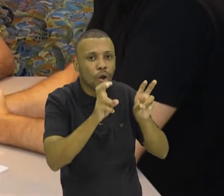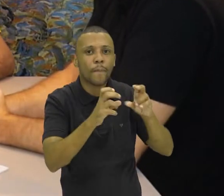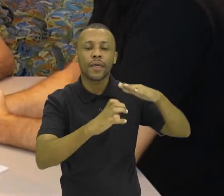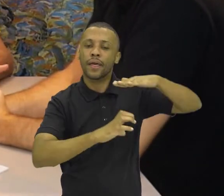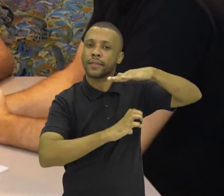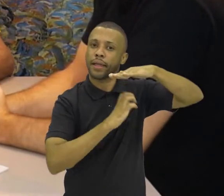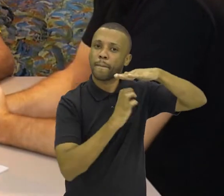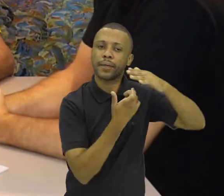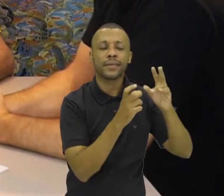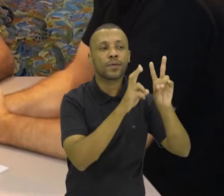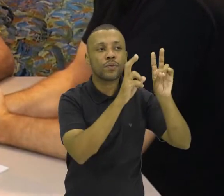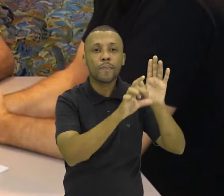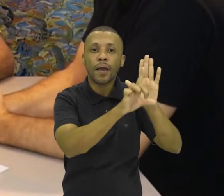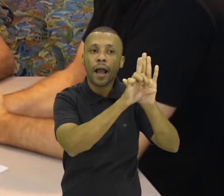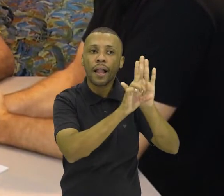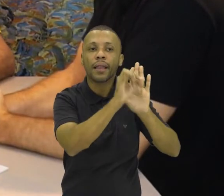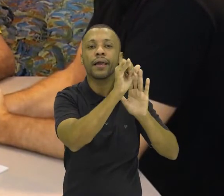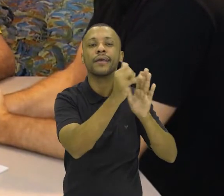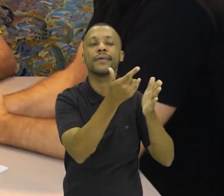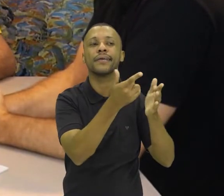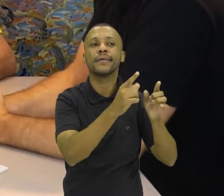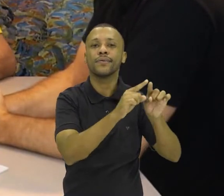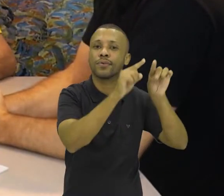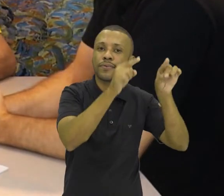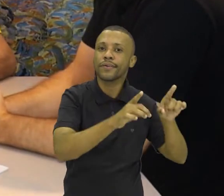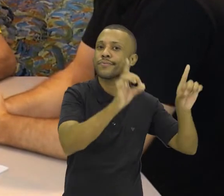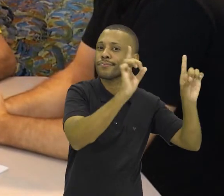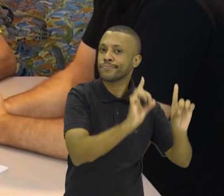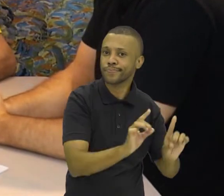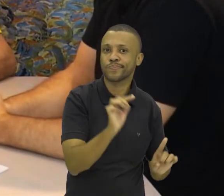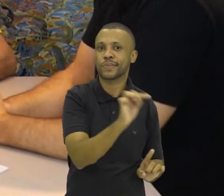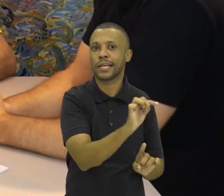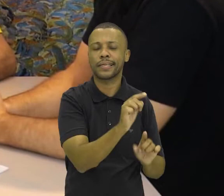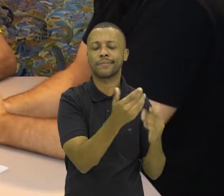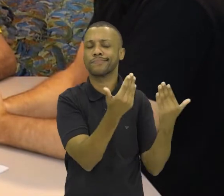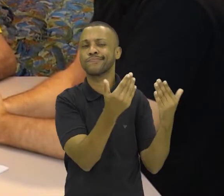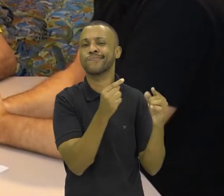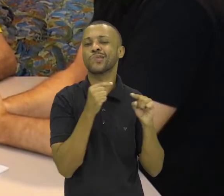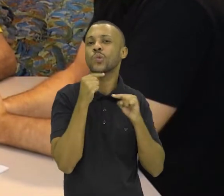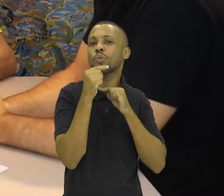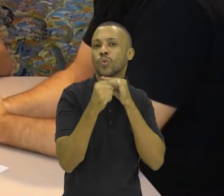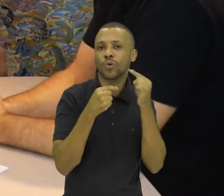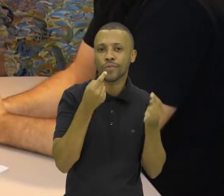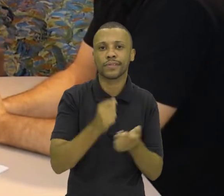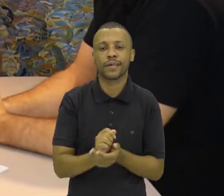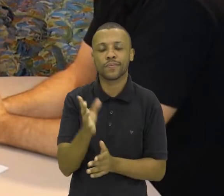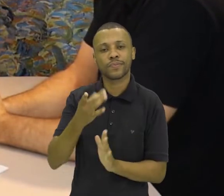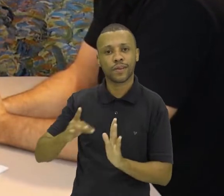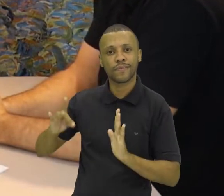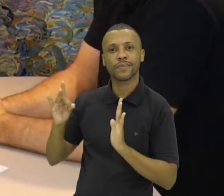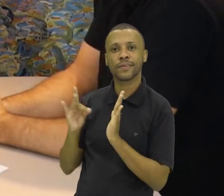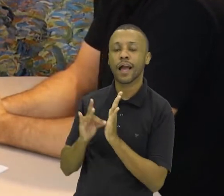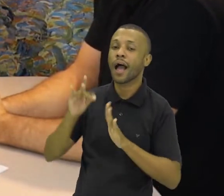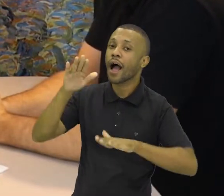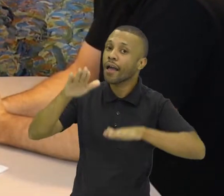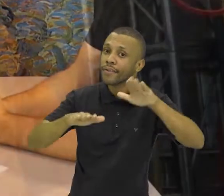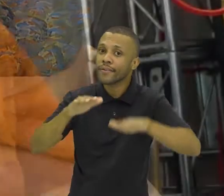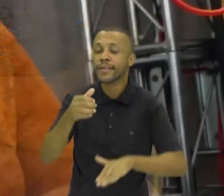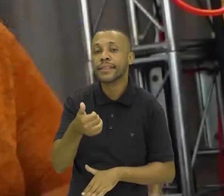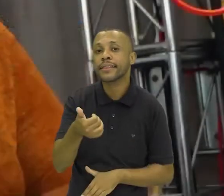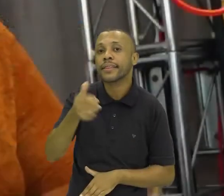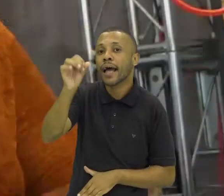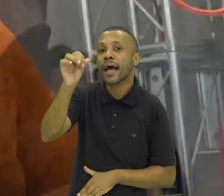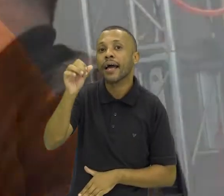sobre a empresa no que diz respeito à lei de cota, ficam com o pezinho atrás. Existe a lei, mas não existe a vantagem, né? Às vezes a empresa fica ali